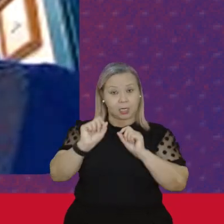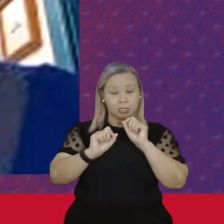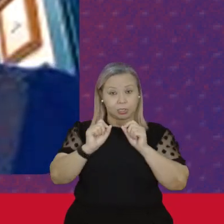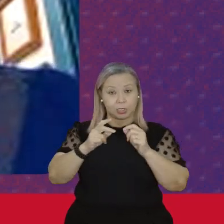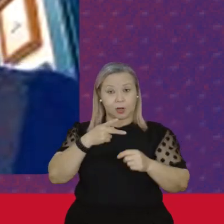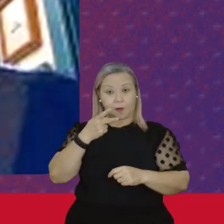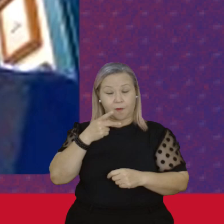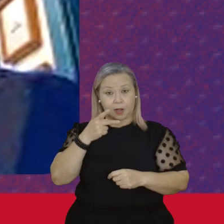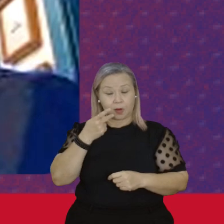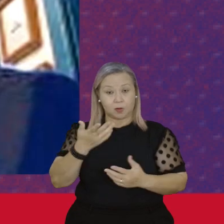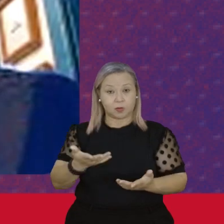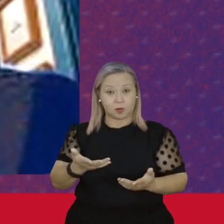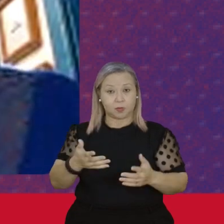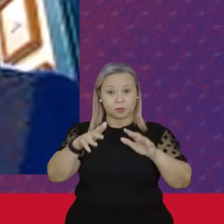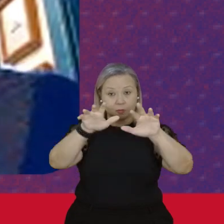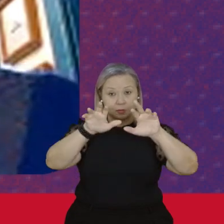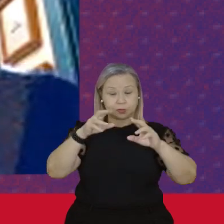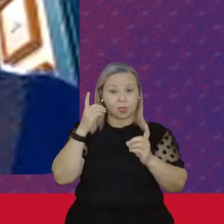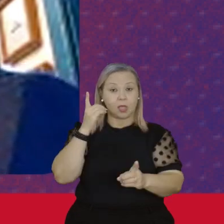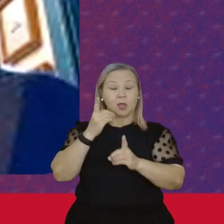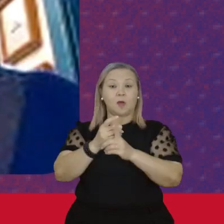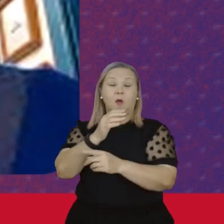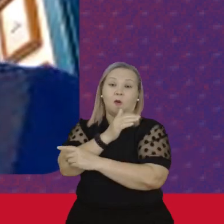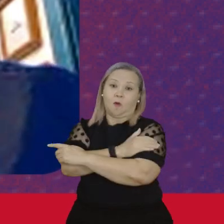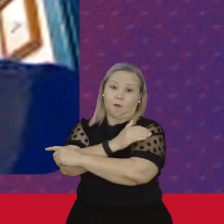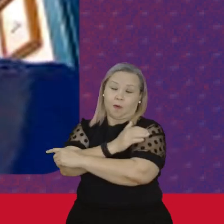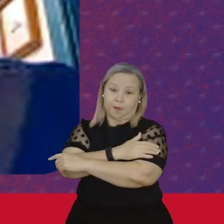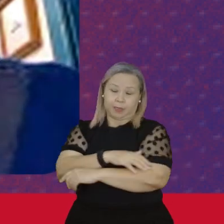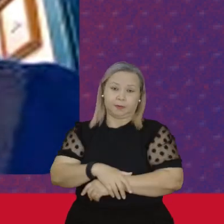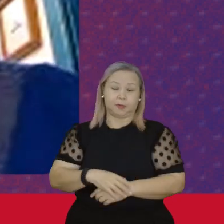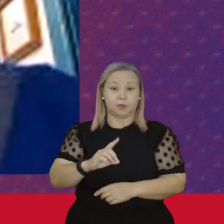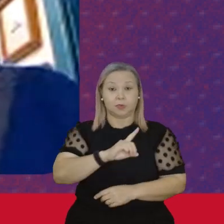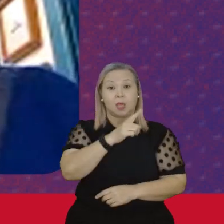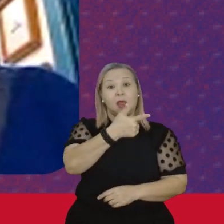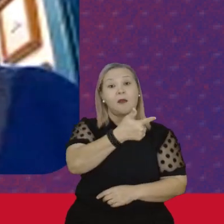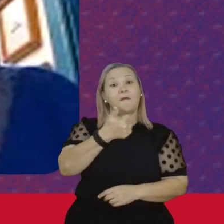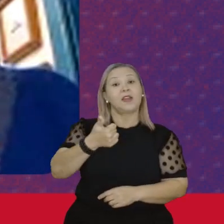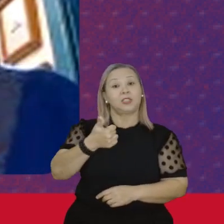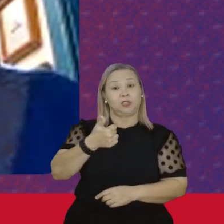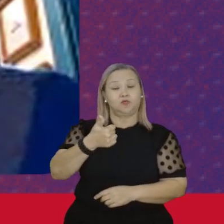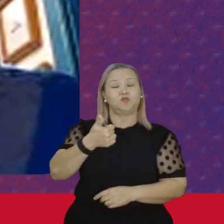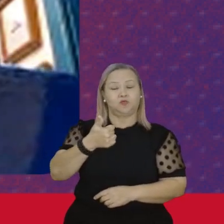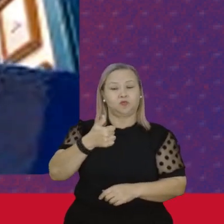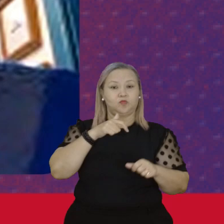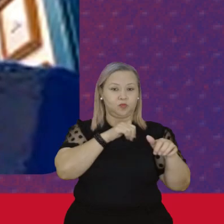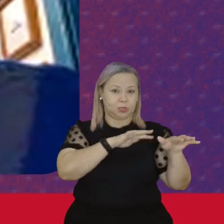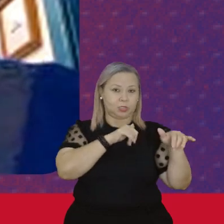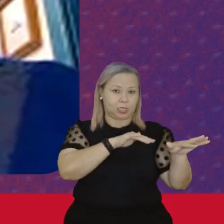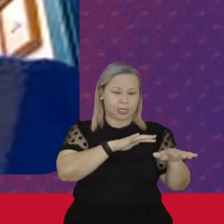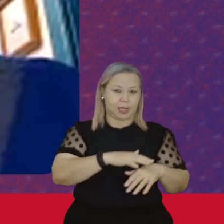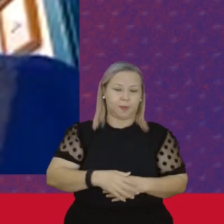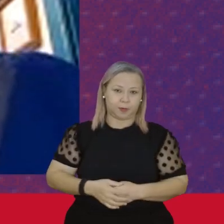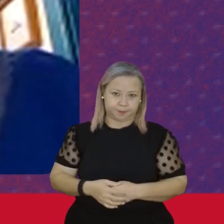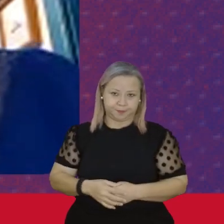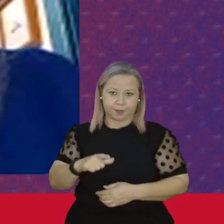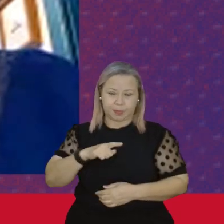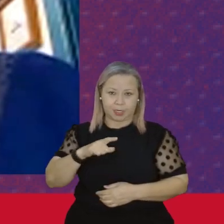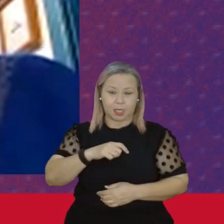na Argentina, e nós levamos a proposta dessa data, 28 de setembro, que em 28 de setembro